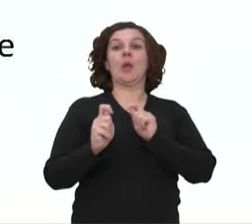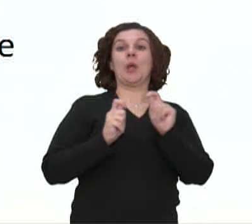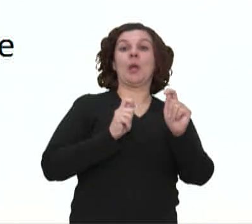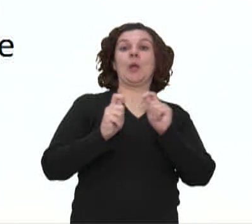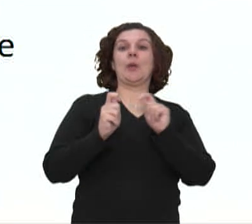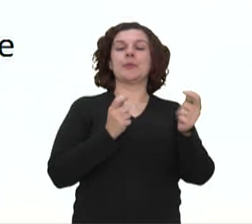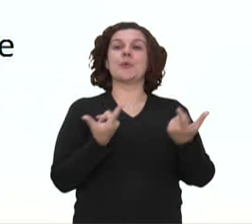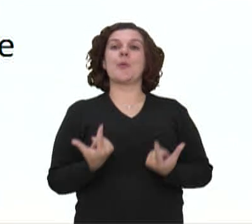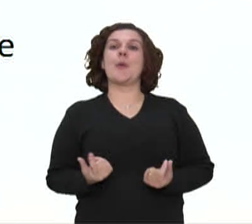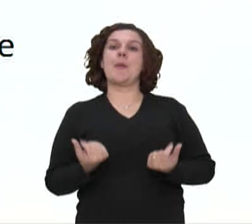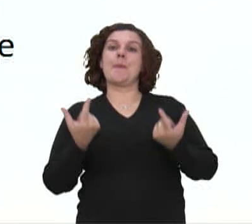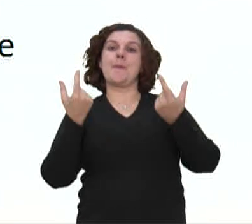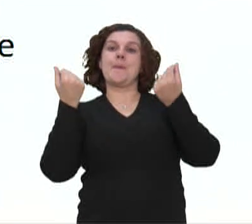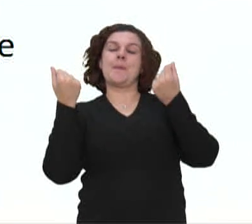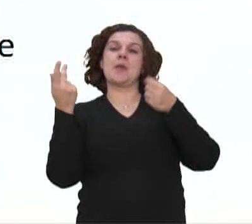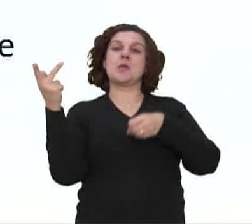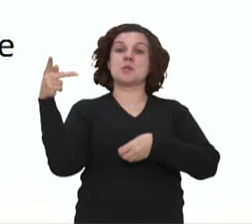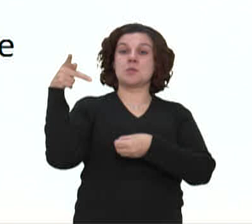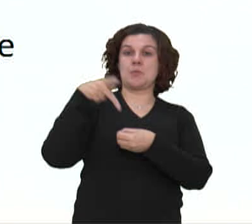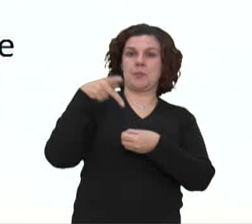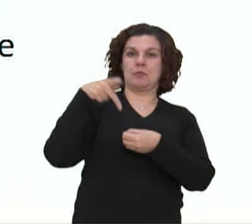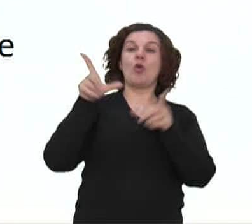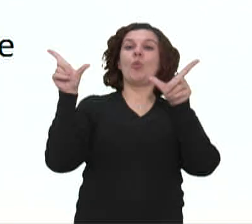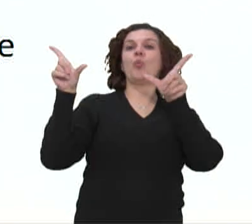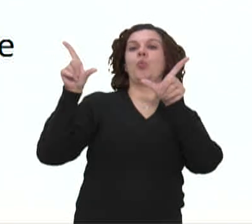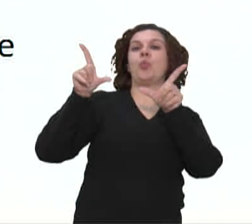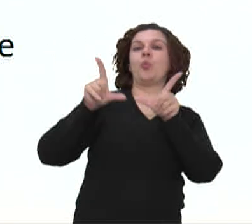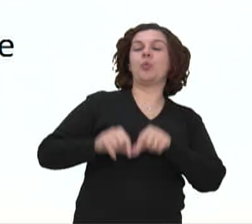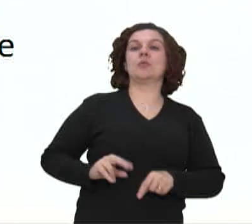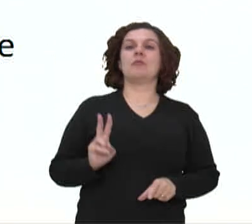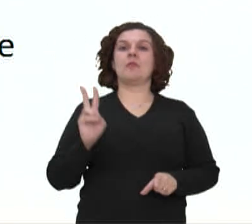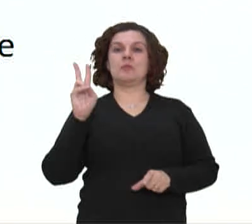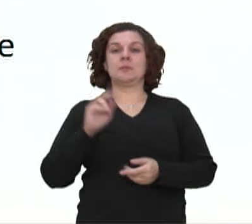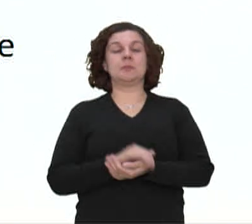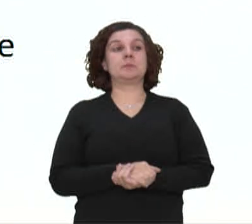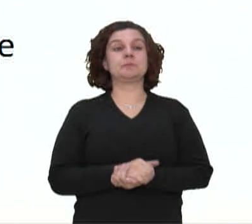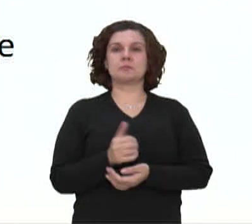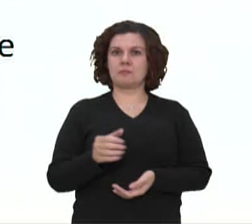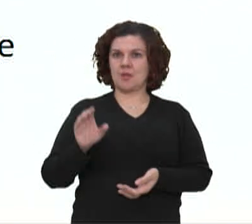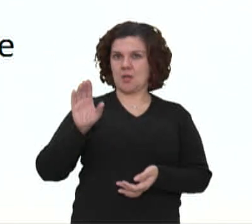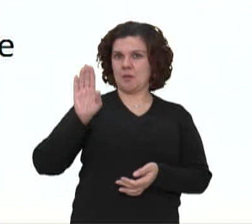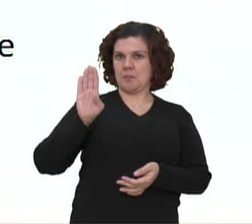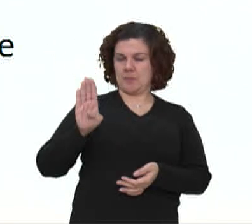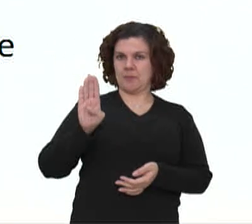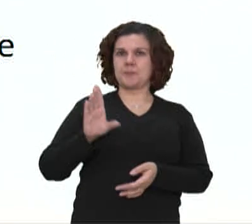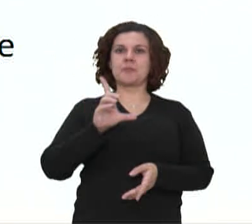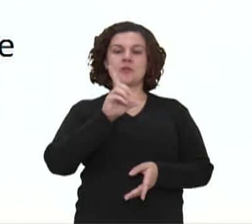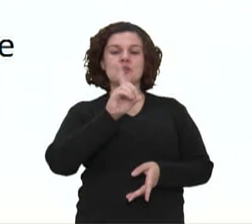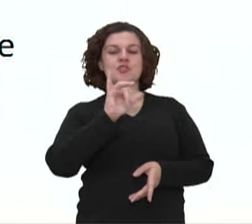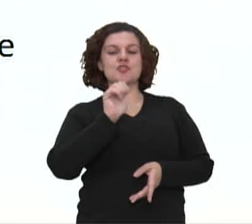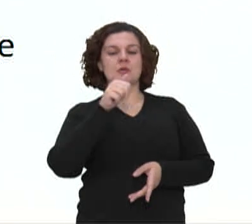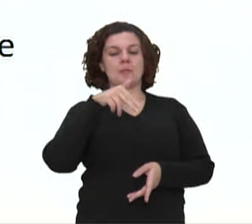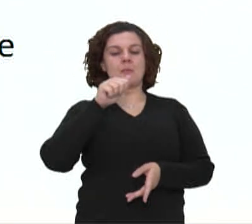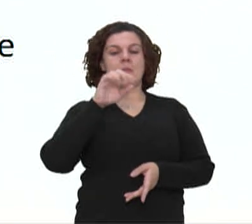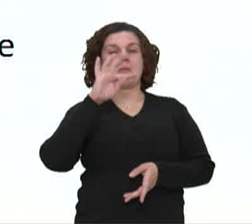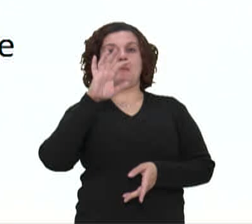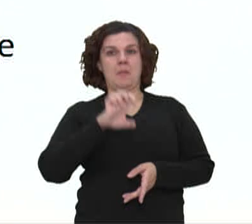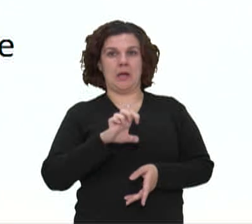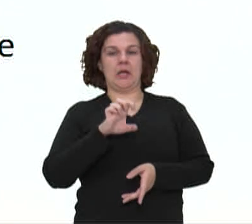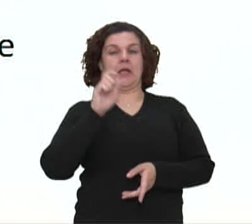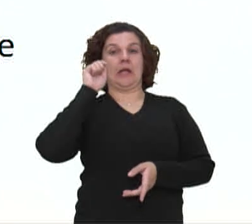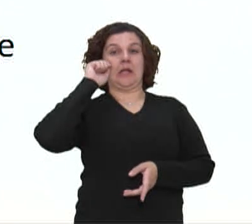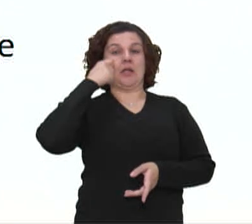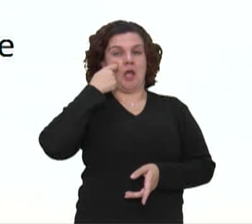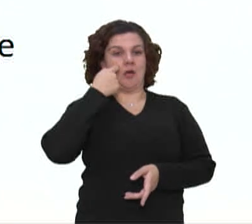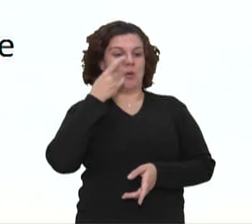produto, resultando em queda de seu valor. Letra B. O diamante africano é muito cobiçado pelos